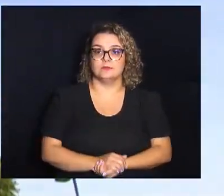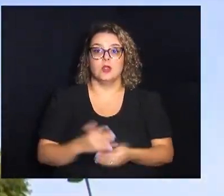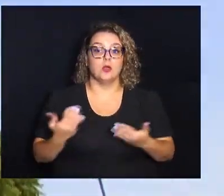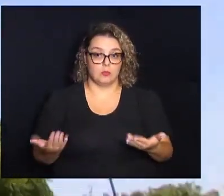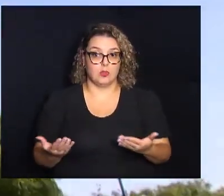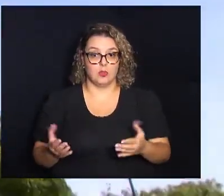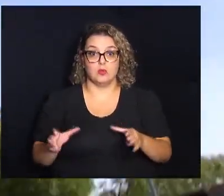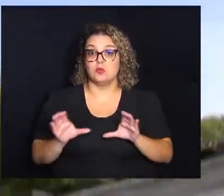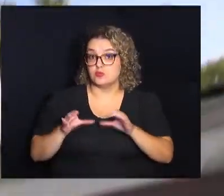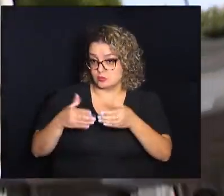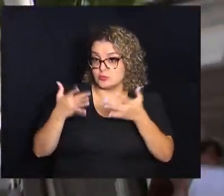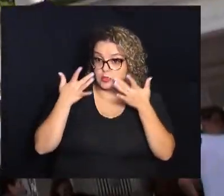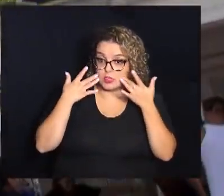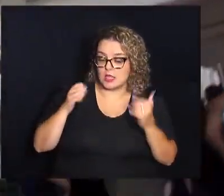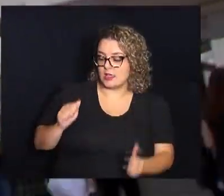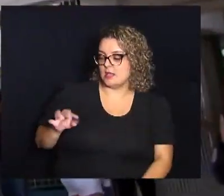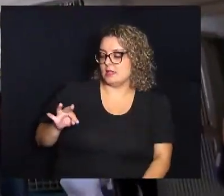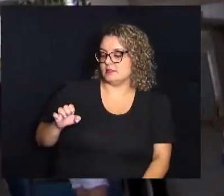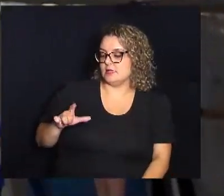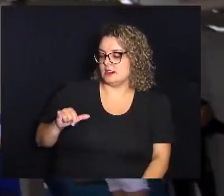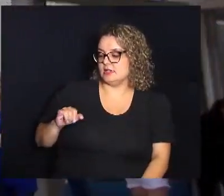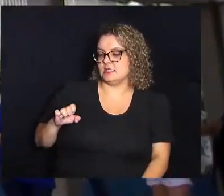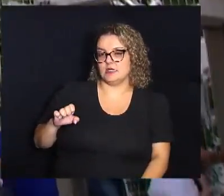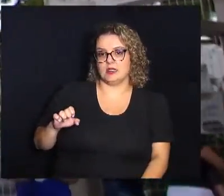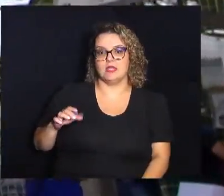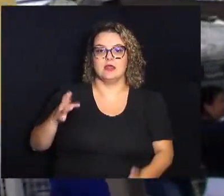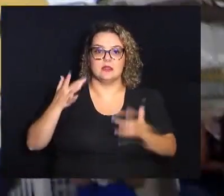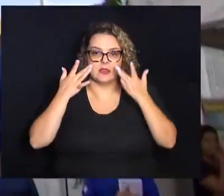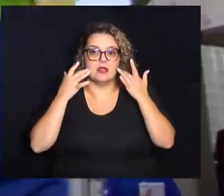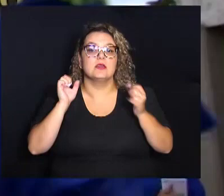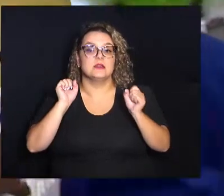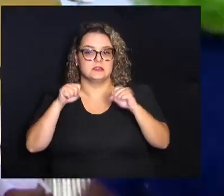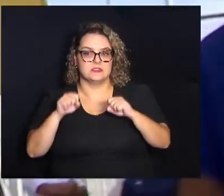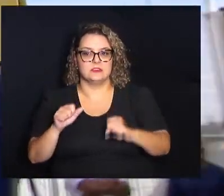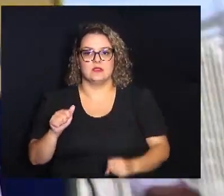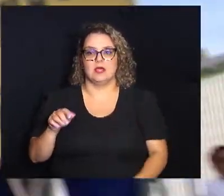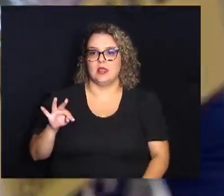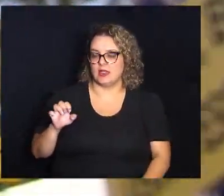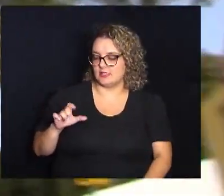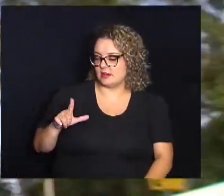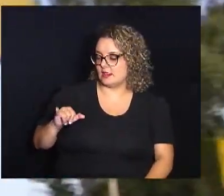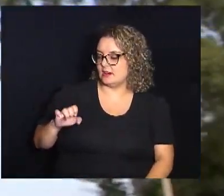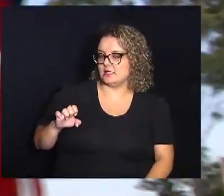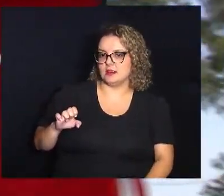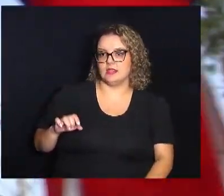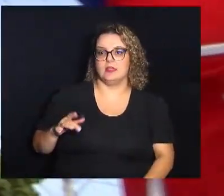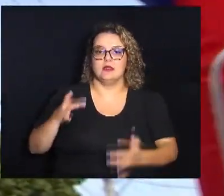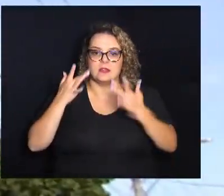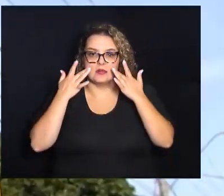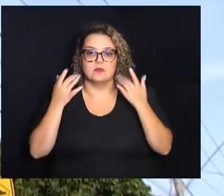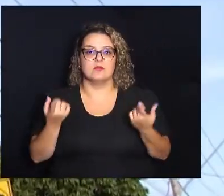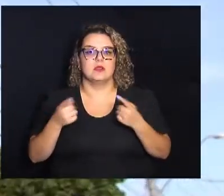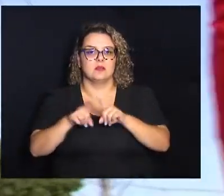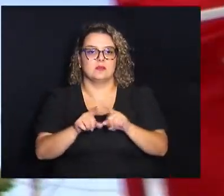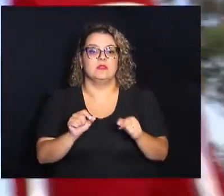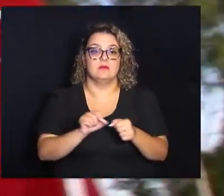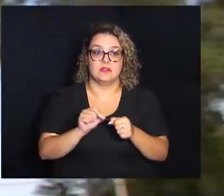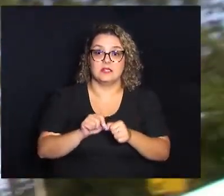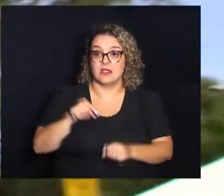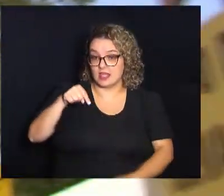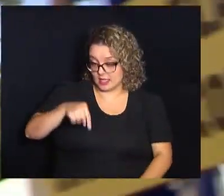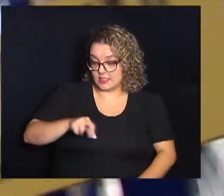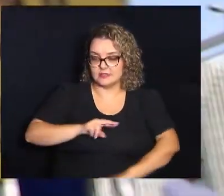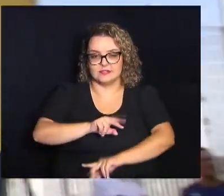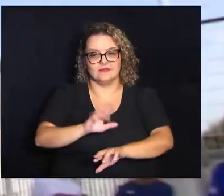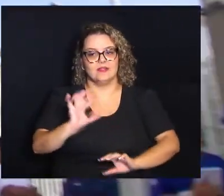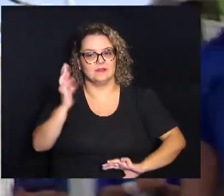de teatro é o Ateliê Teatro, é isso? Isso, é o Ateliê Teatro, são os nossos parceiros para fazer essa e muitas outras ações que